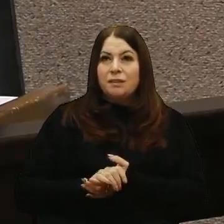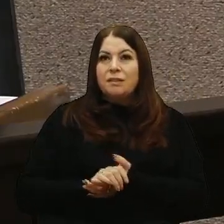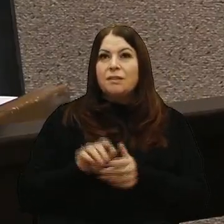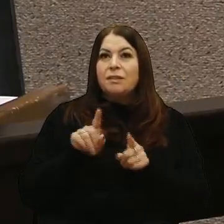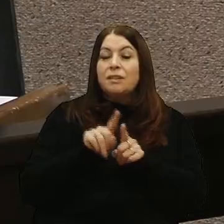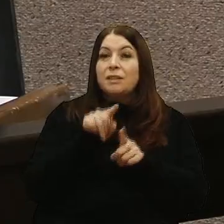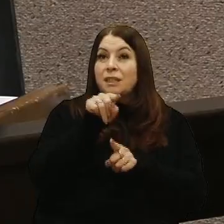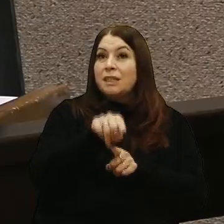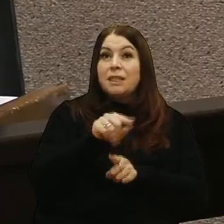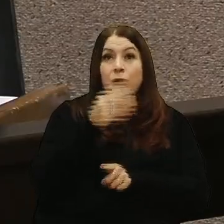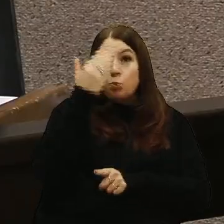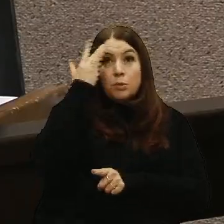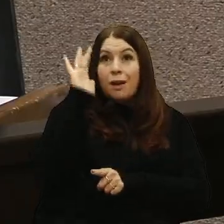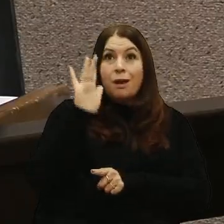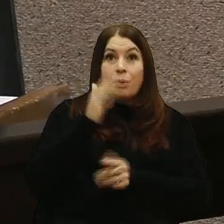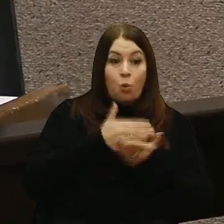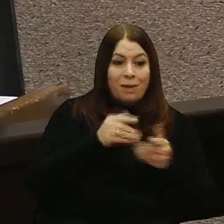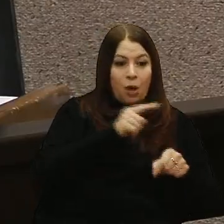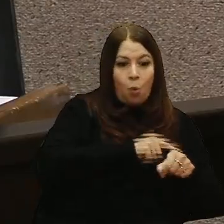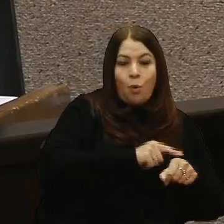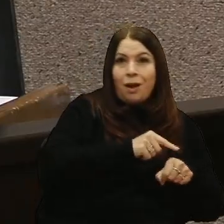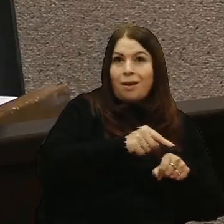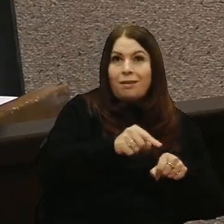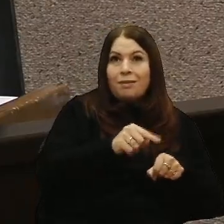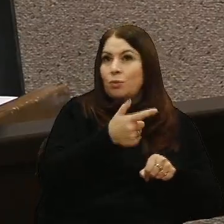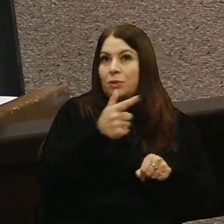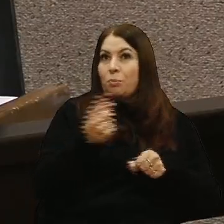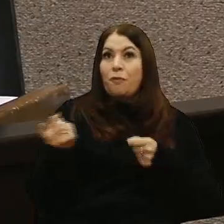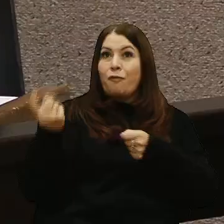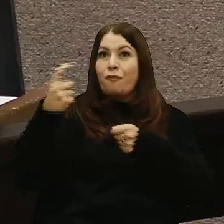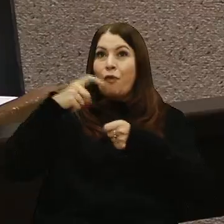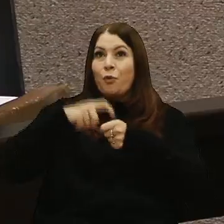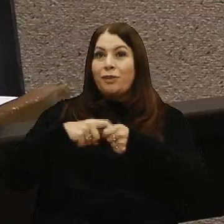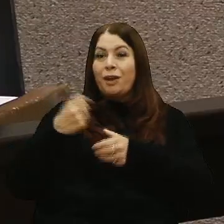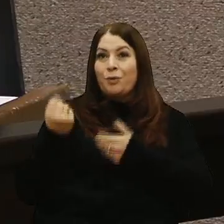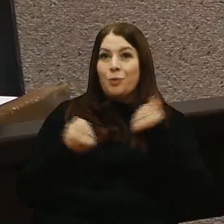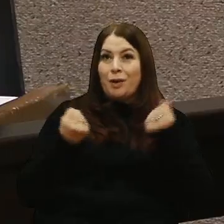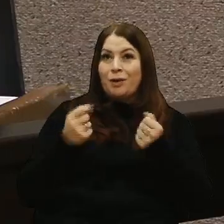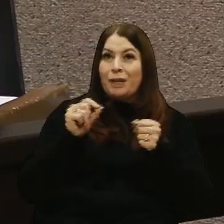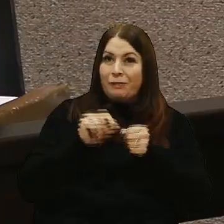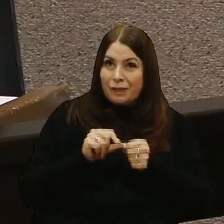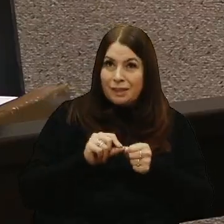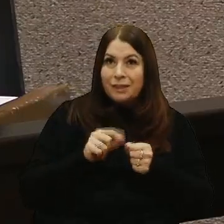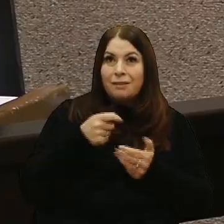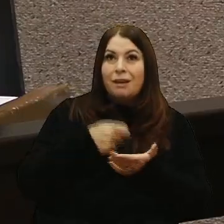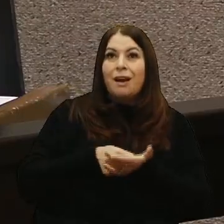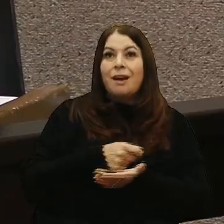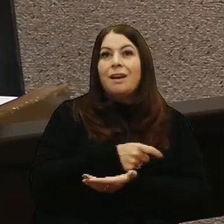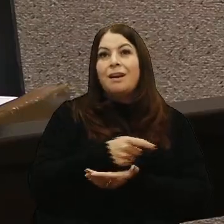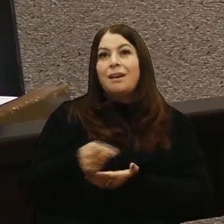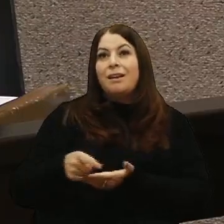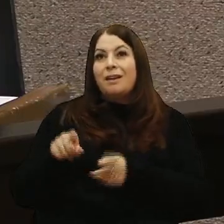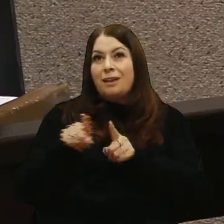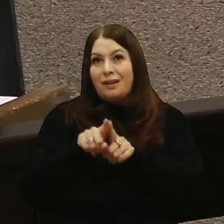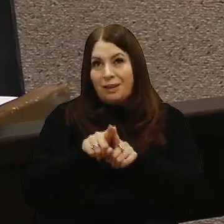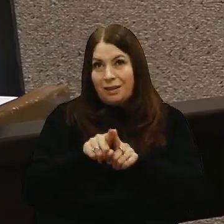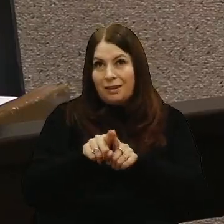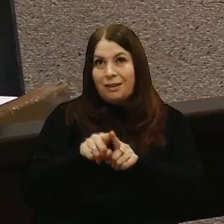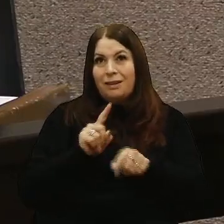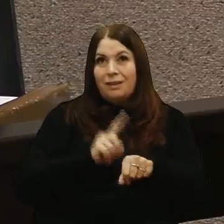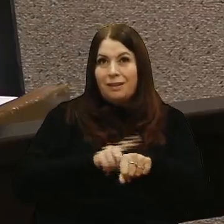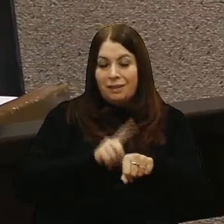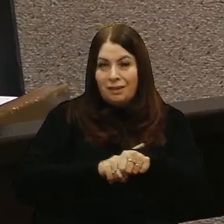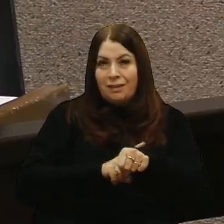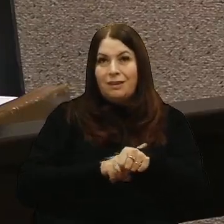ali, elas não sabem que a partir daquele horário, ela não tem como voltar no carro e fazer o pagamento do RecPay naquele momento que